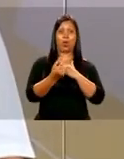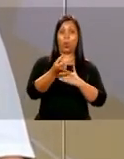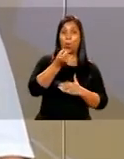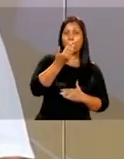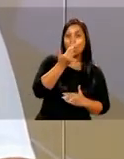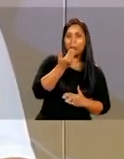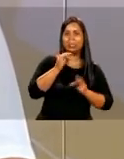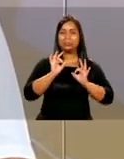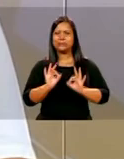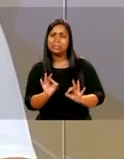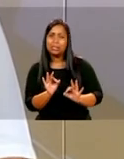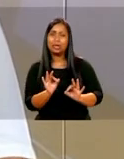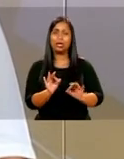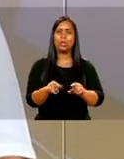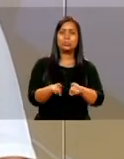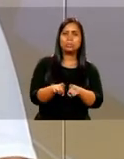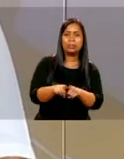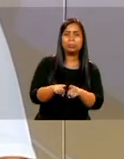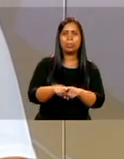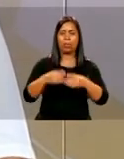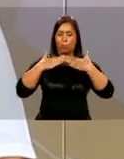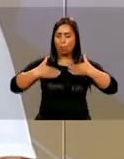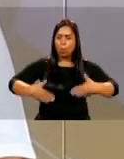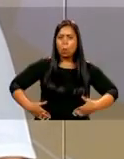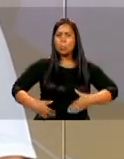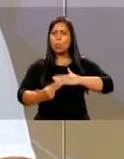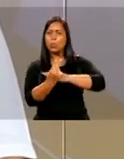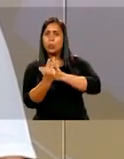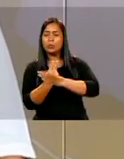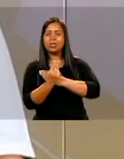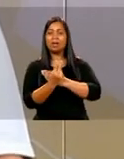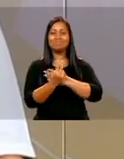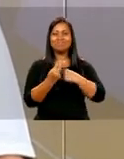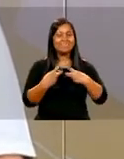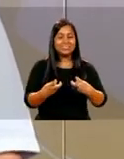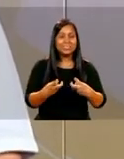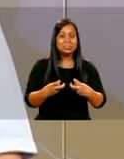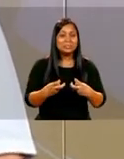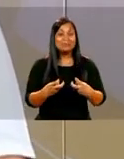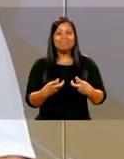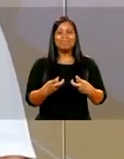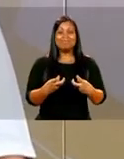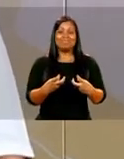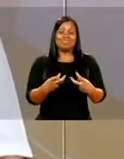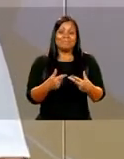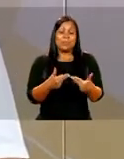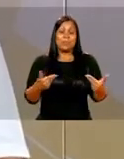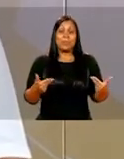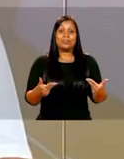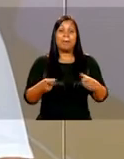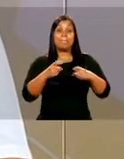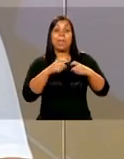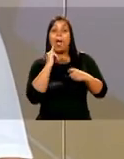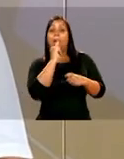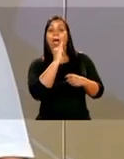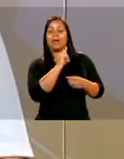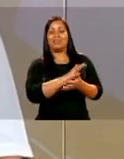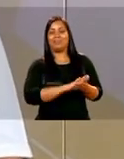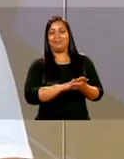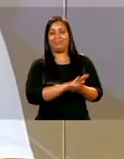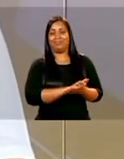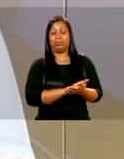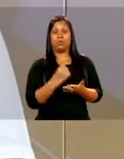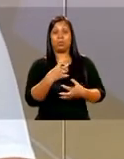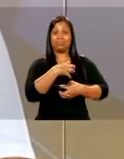com a alimentação, né, com a questão física, e a gente vê que realmente isso não é coisa que médico fala. O